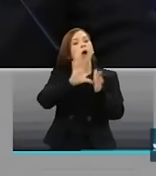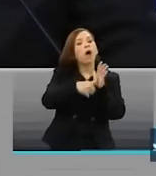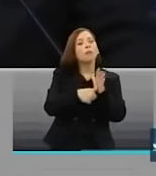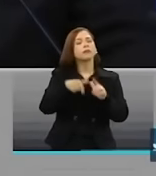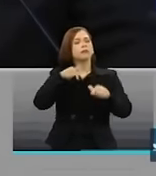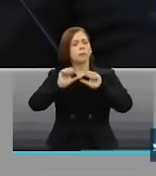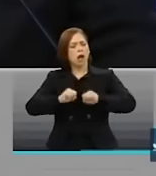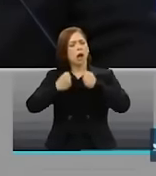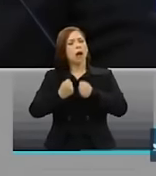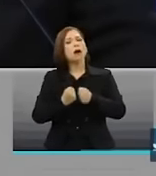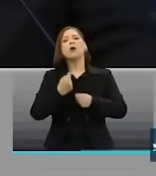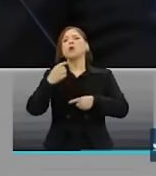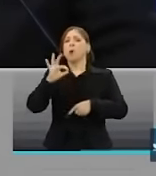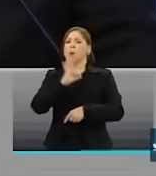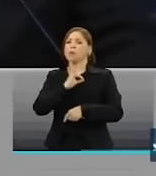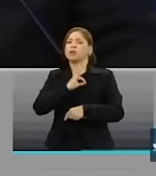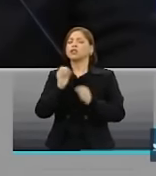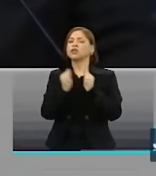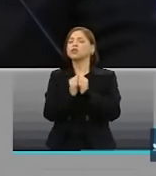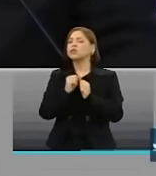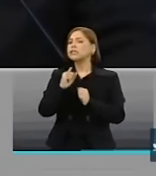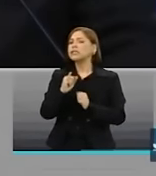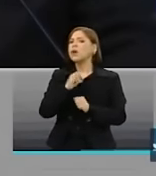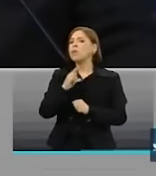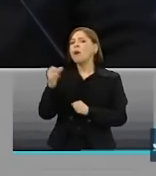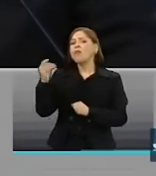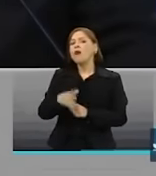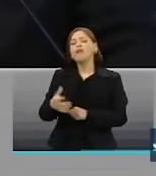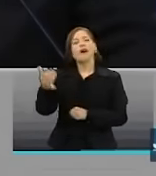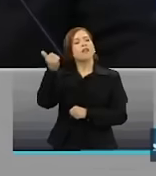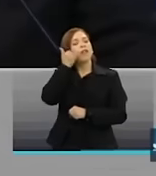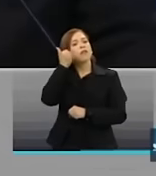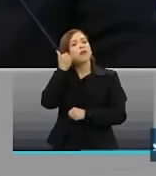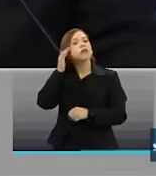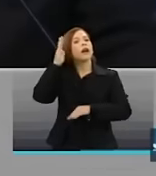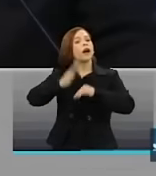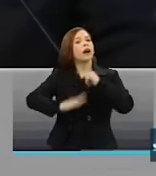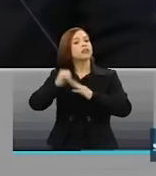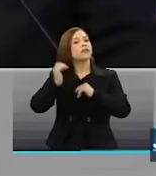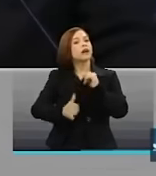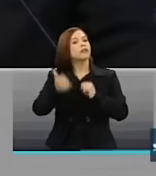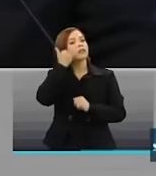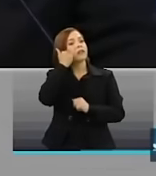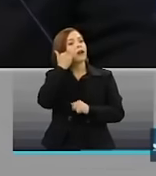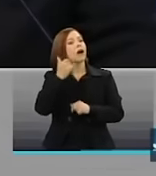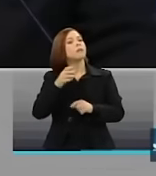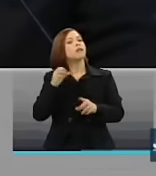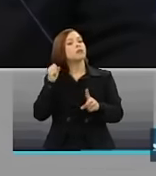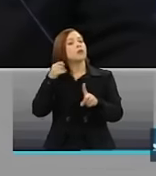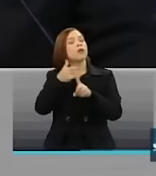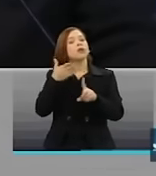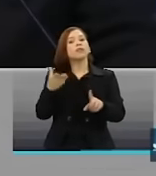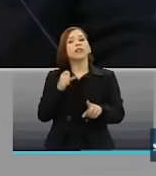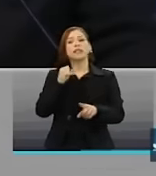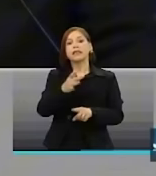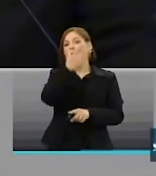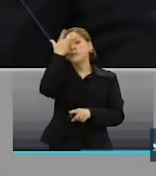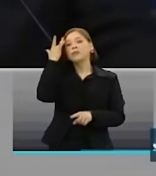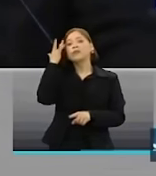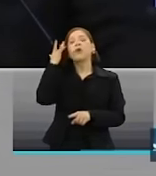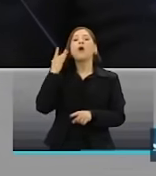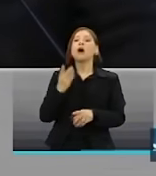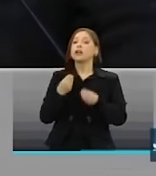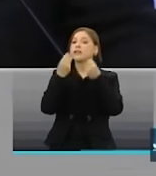vou trabalhar com as polícias para que, quando uma nova linha for ativada nesse celular, a gente mande uma notificação. E se a pessoa